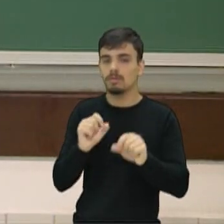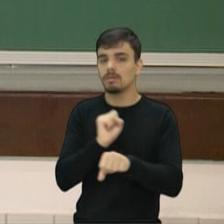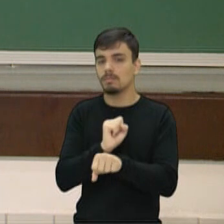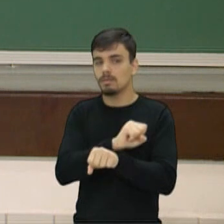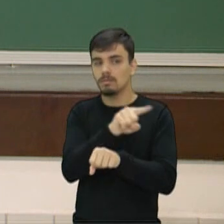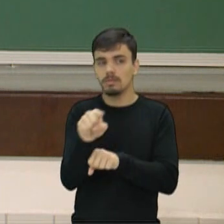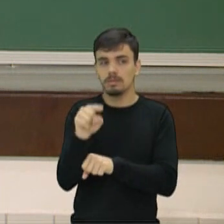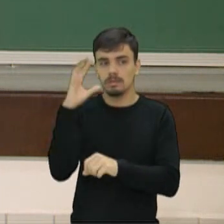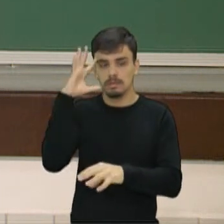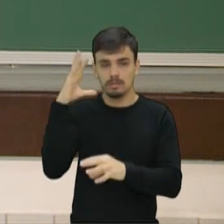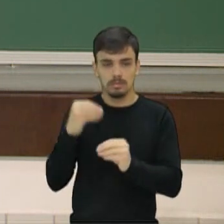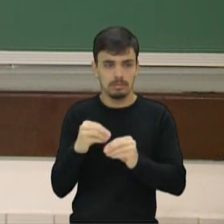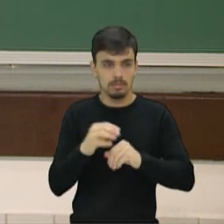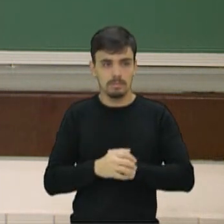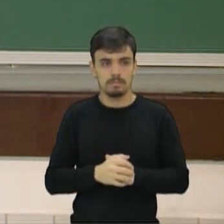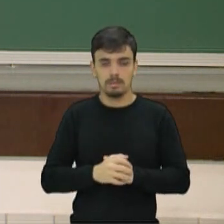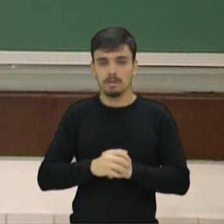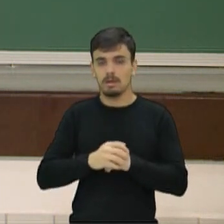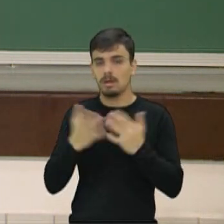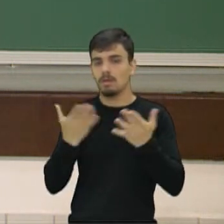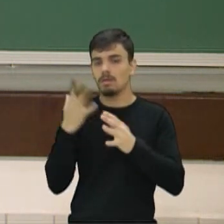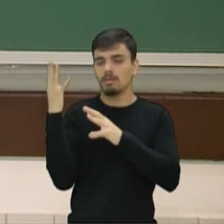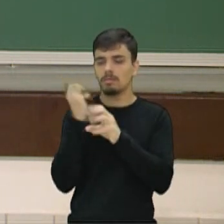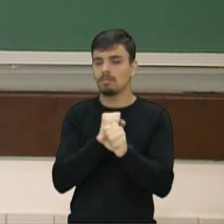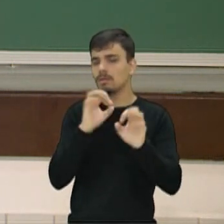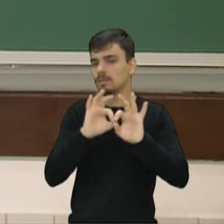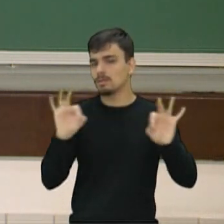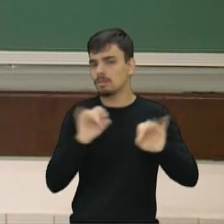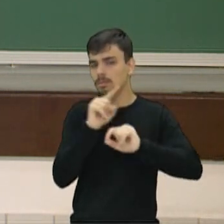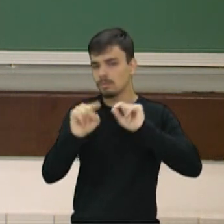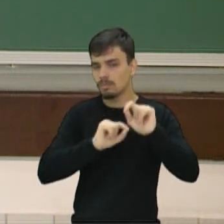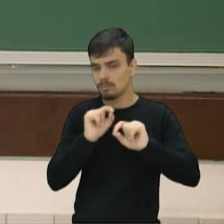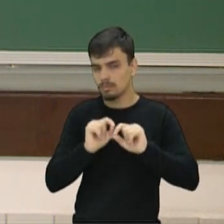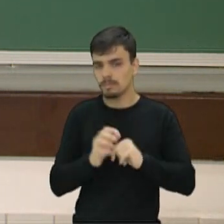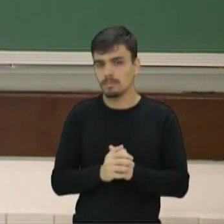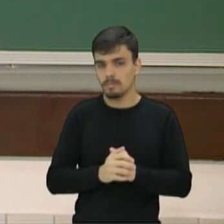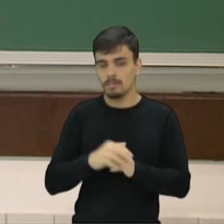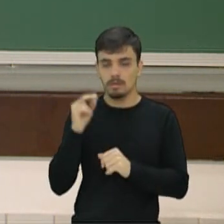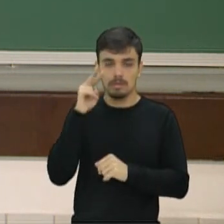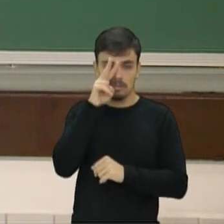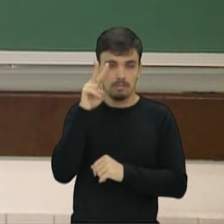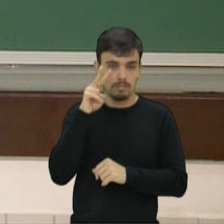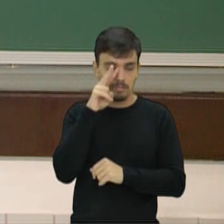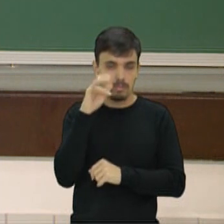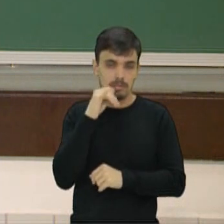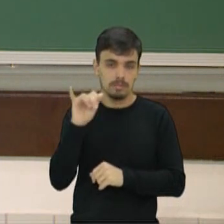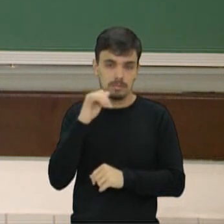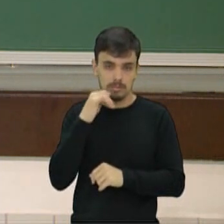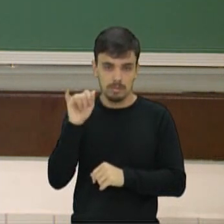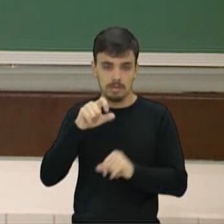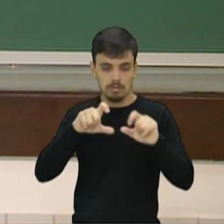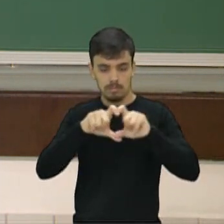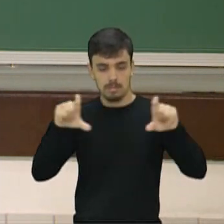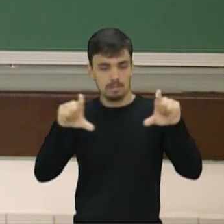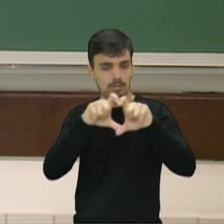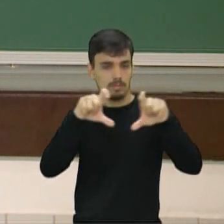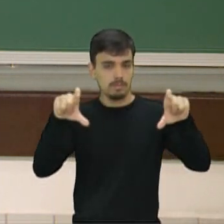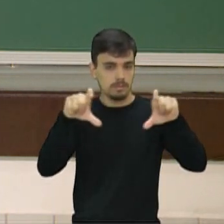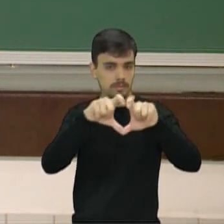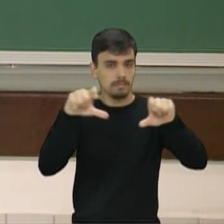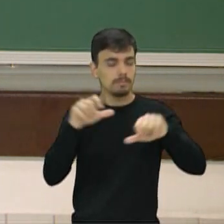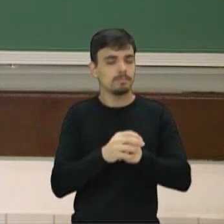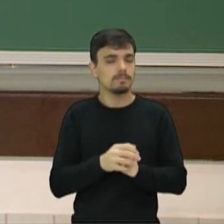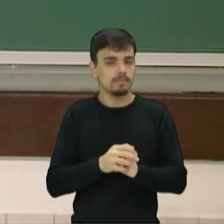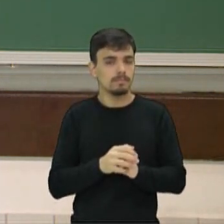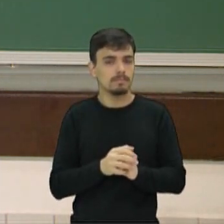tenha entendido. E para a gente só retomar aqui, ó, bem simples, a força elétrica, lembre-se, é uma equação. É uma